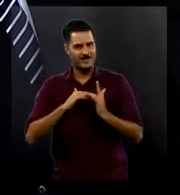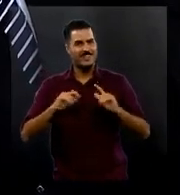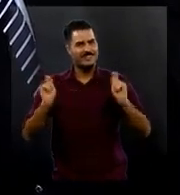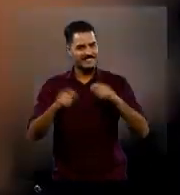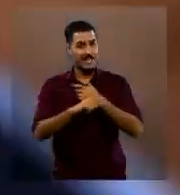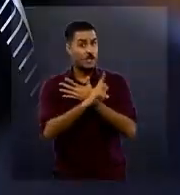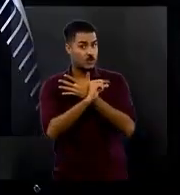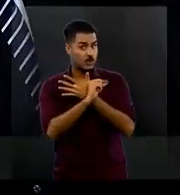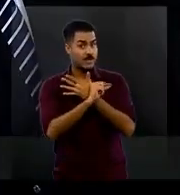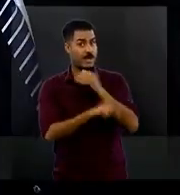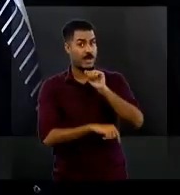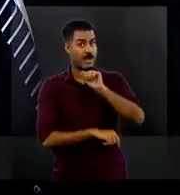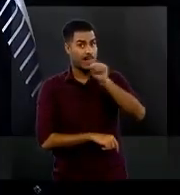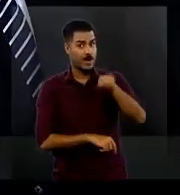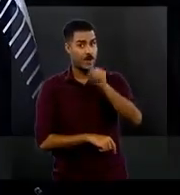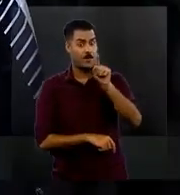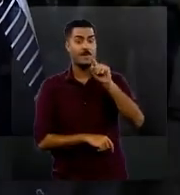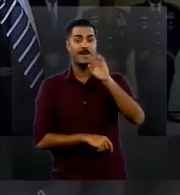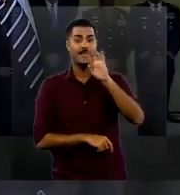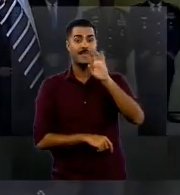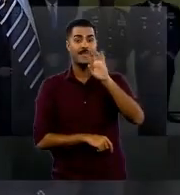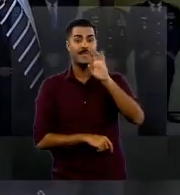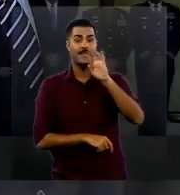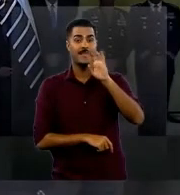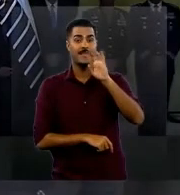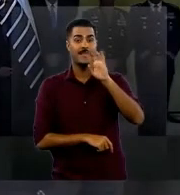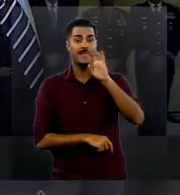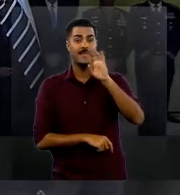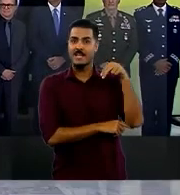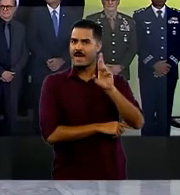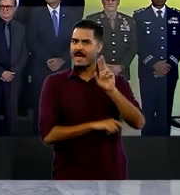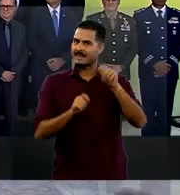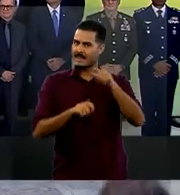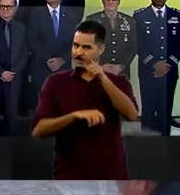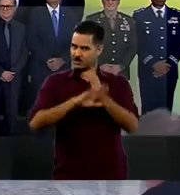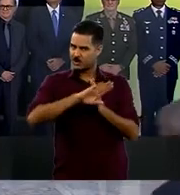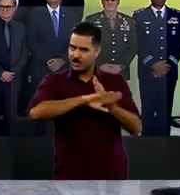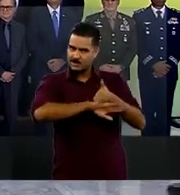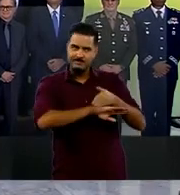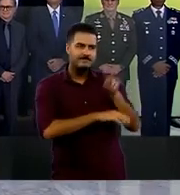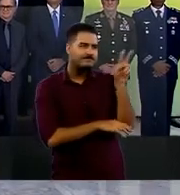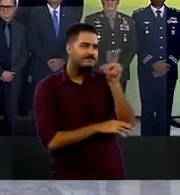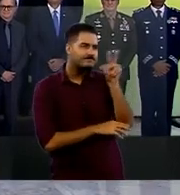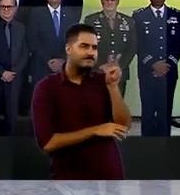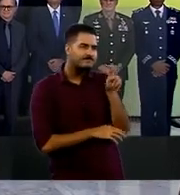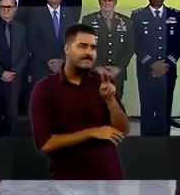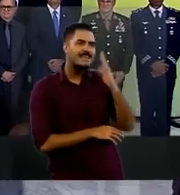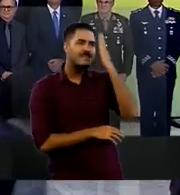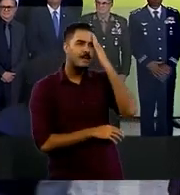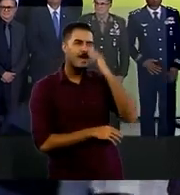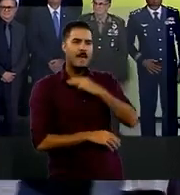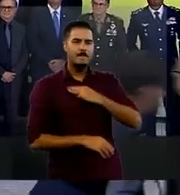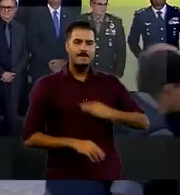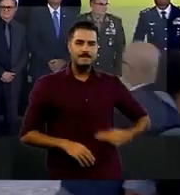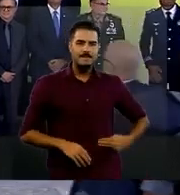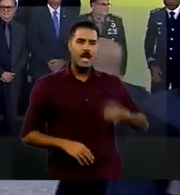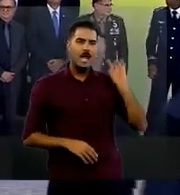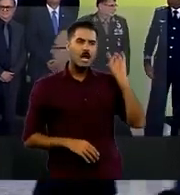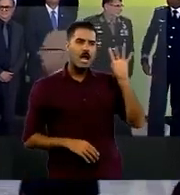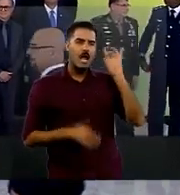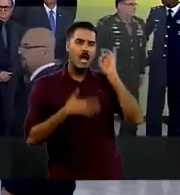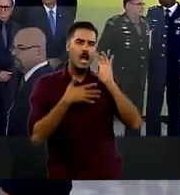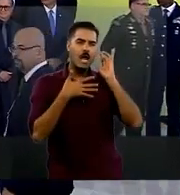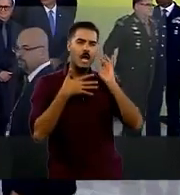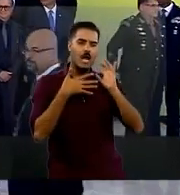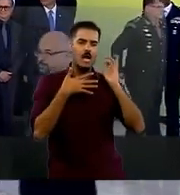Twitter, @tvnbr. Você encontra lá informações sobre a equipe ministerial, sobre cada um dos ministros, aí